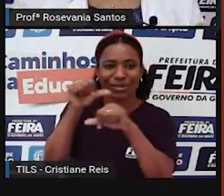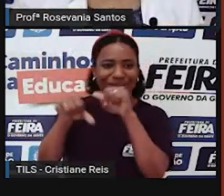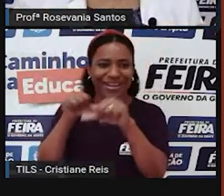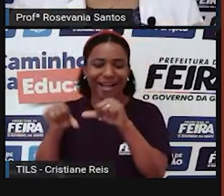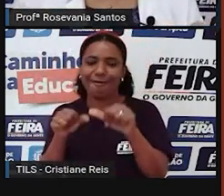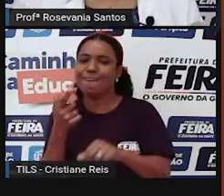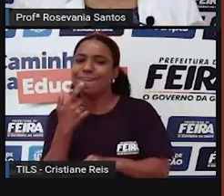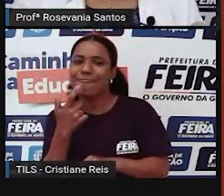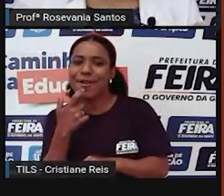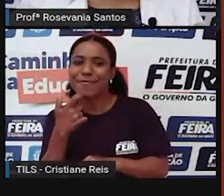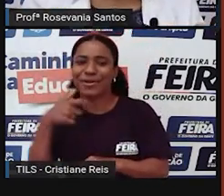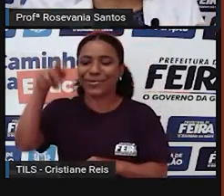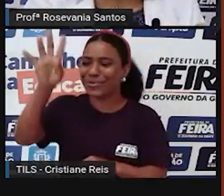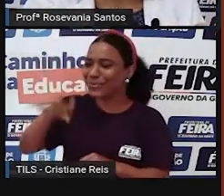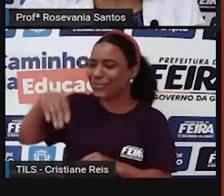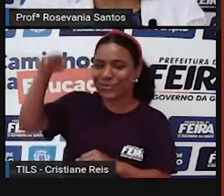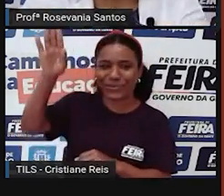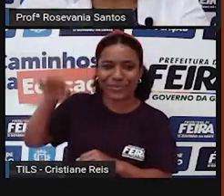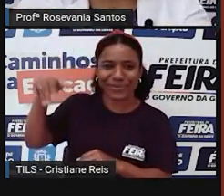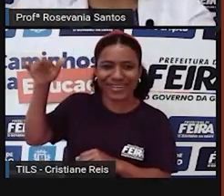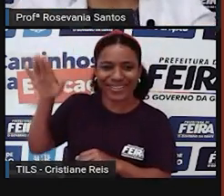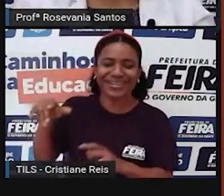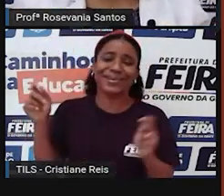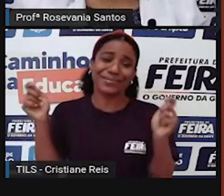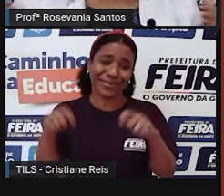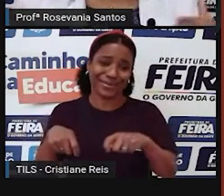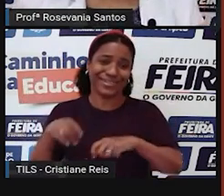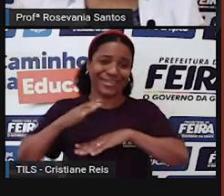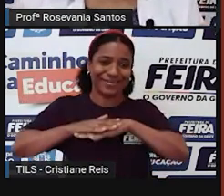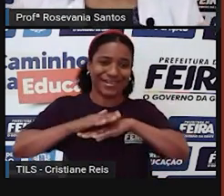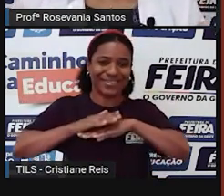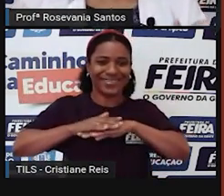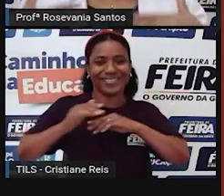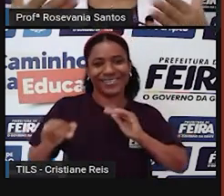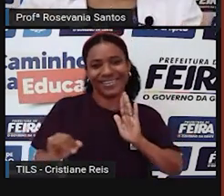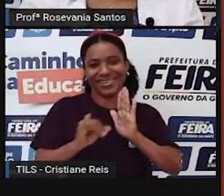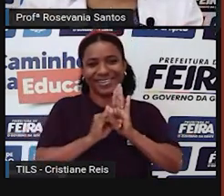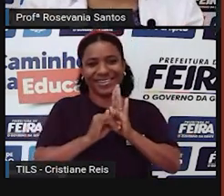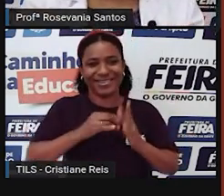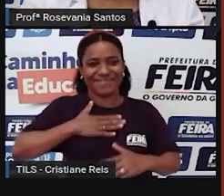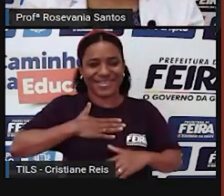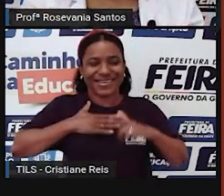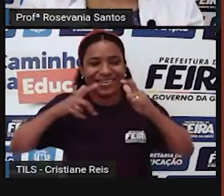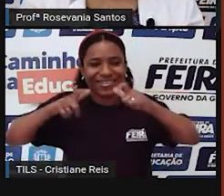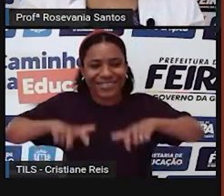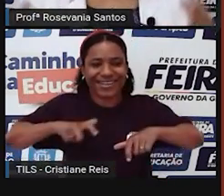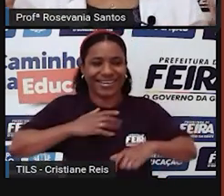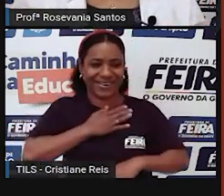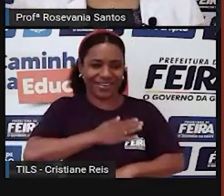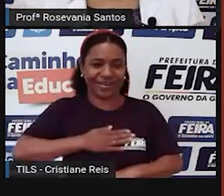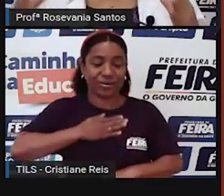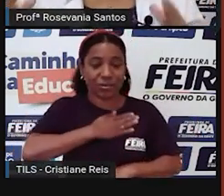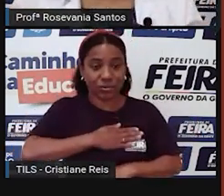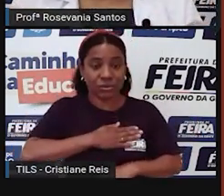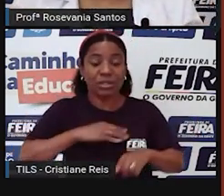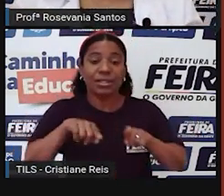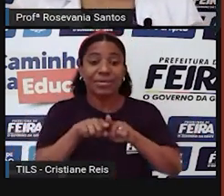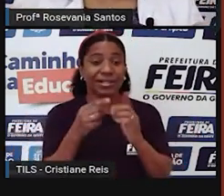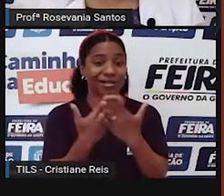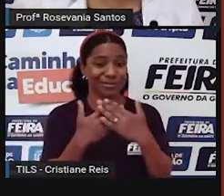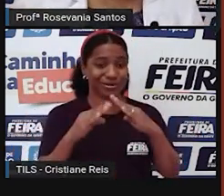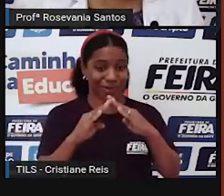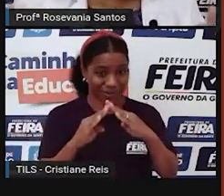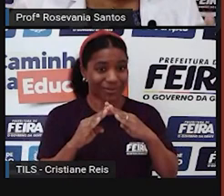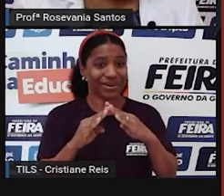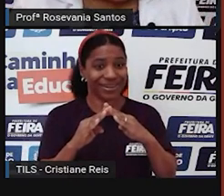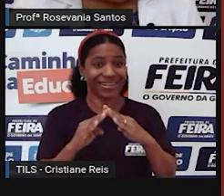sempre alterando esse espaço, desde o espacinho, aquele o lugar. Às vezes, até quando vocês chegam na escola, a gente já percebe que